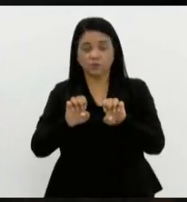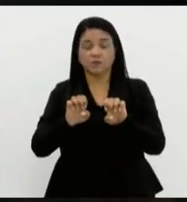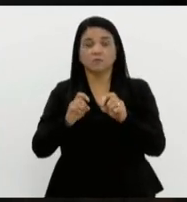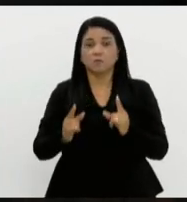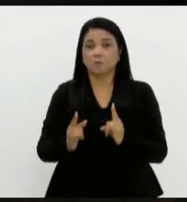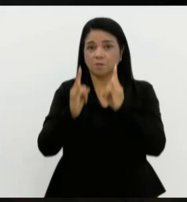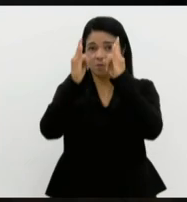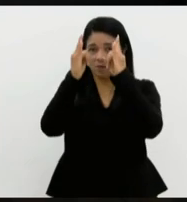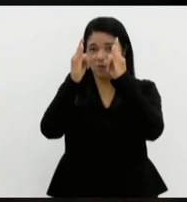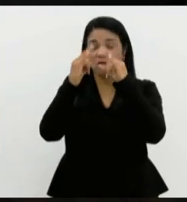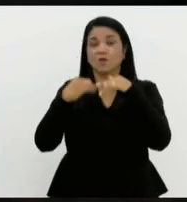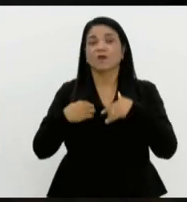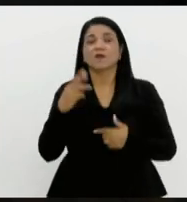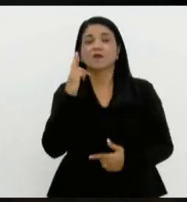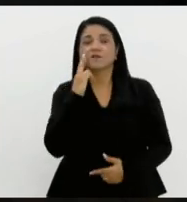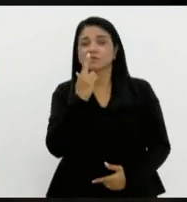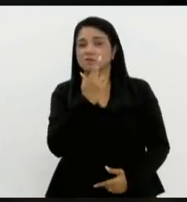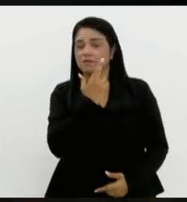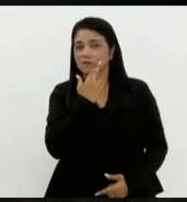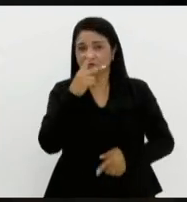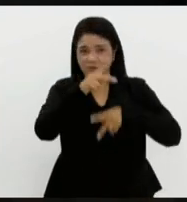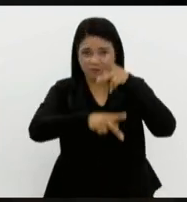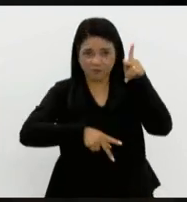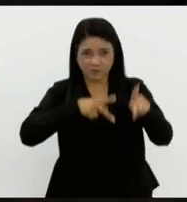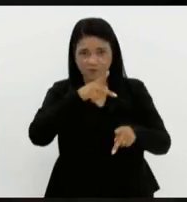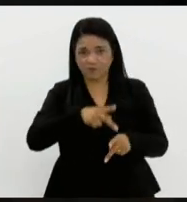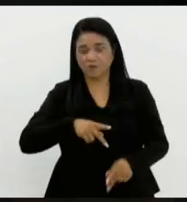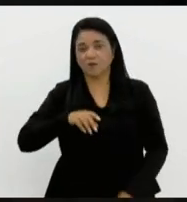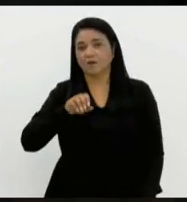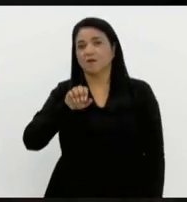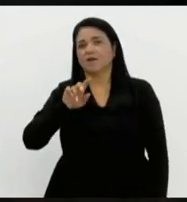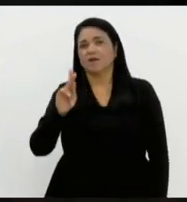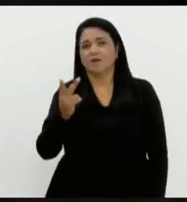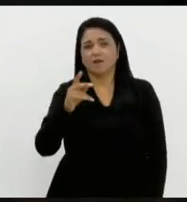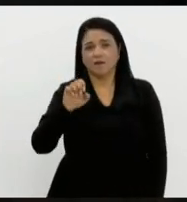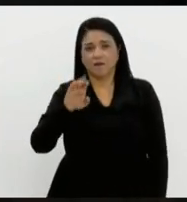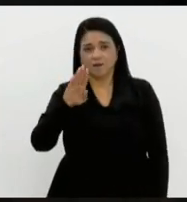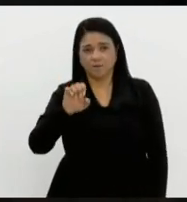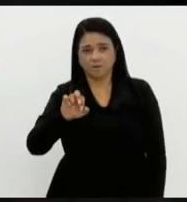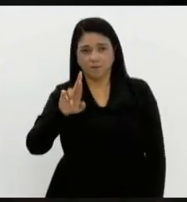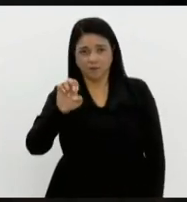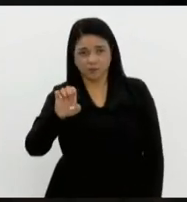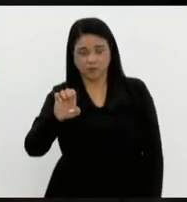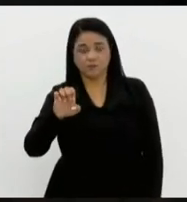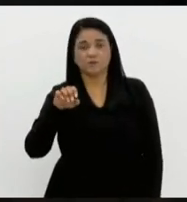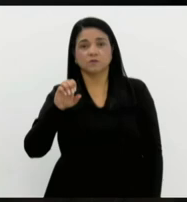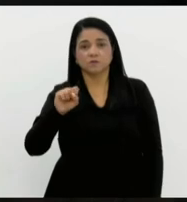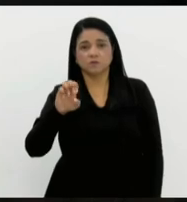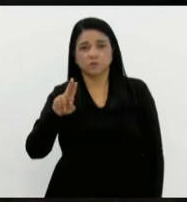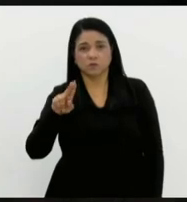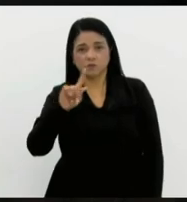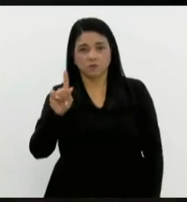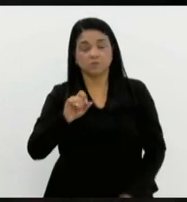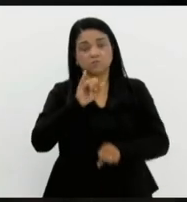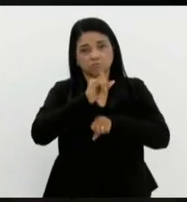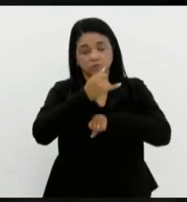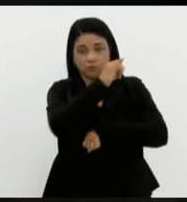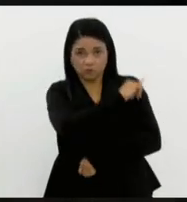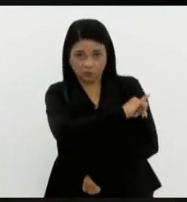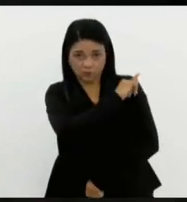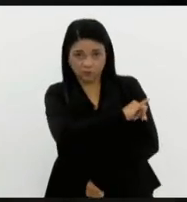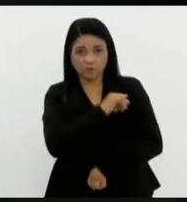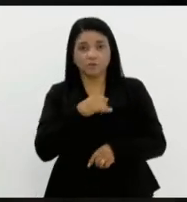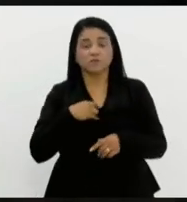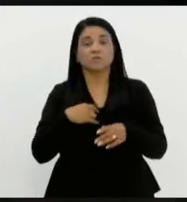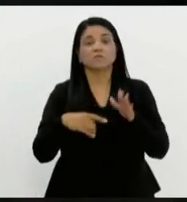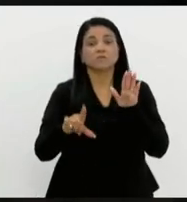entorno do Restaurante do Povo Herbert de Souza, no município do Rio de Janeiro. Parecer da Comissão de Indicações Legislativa